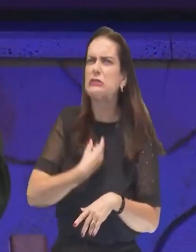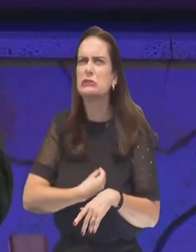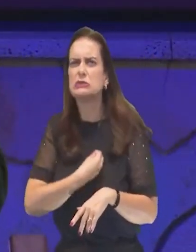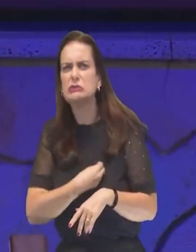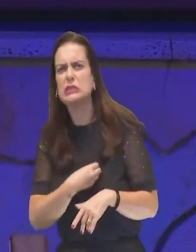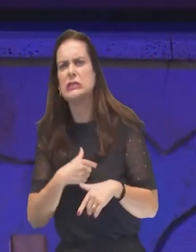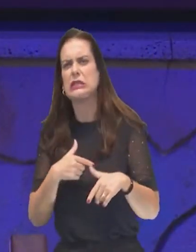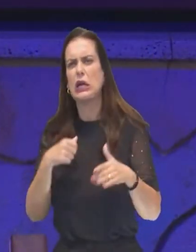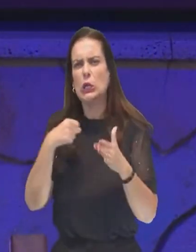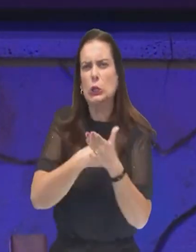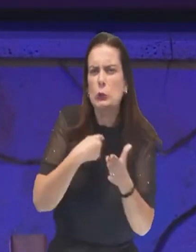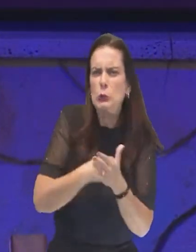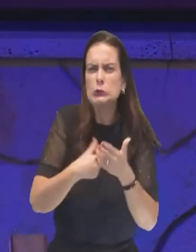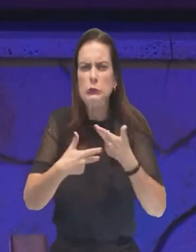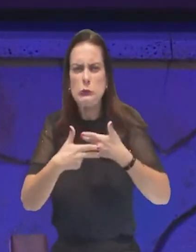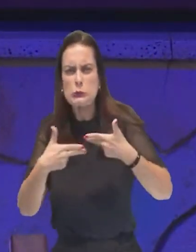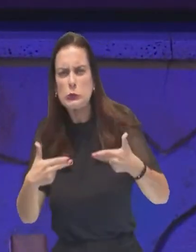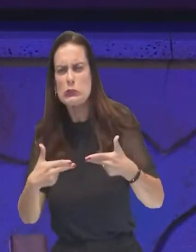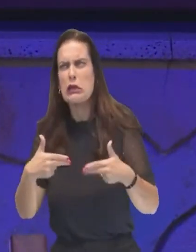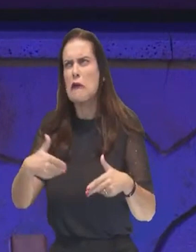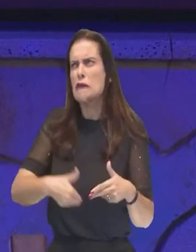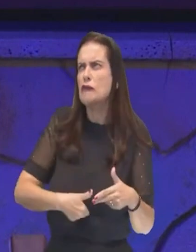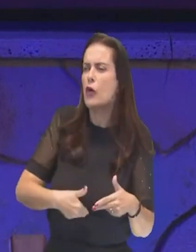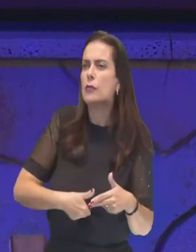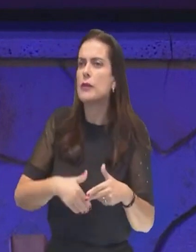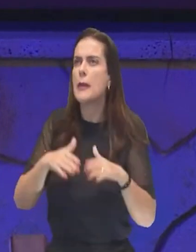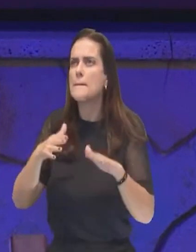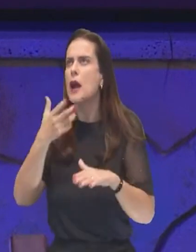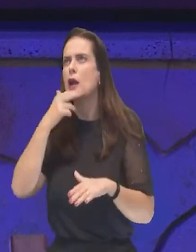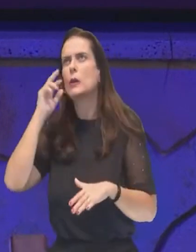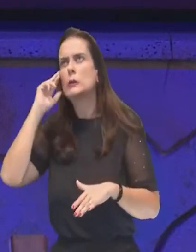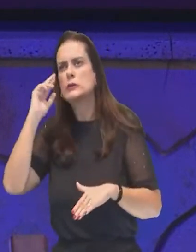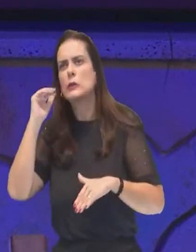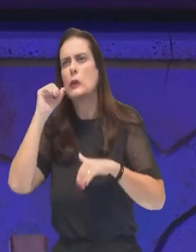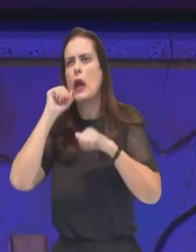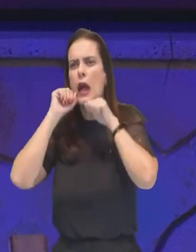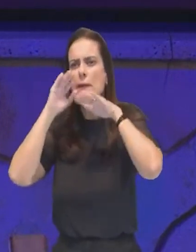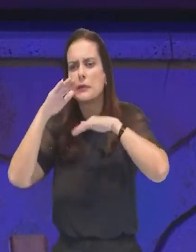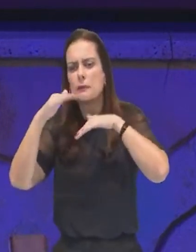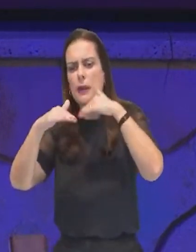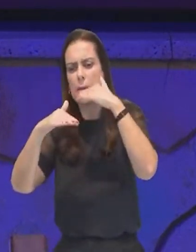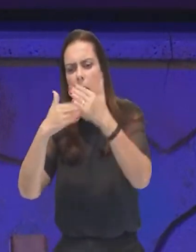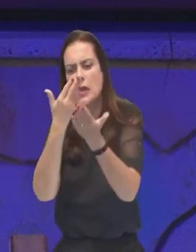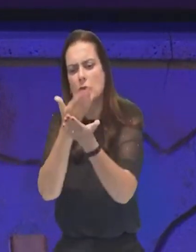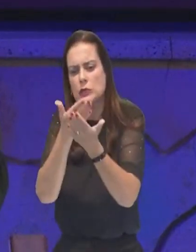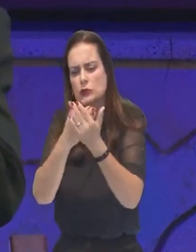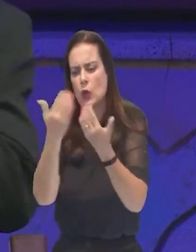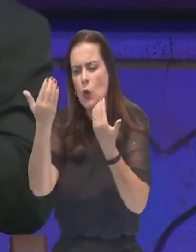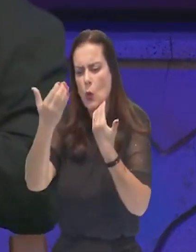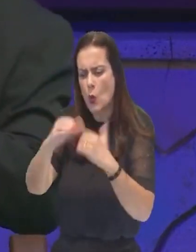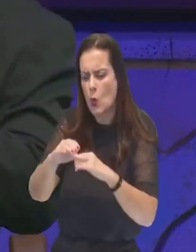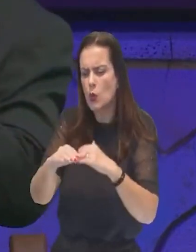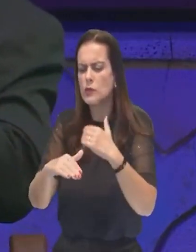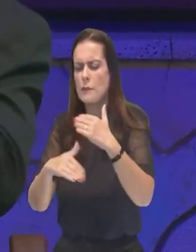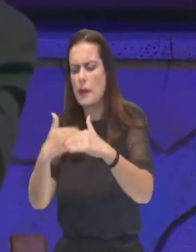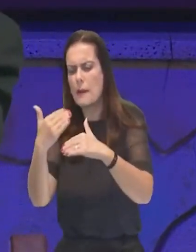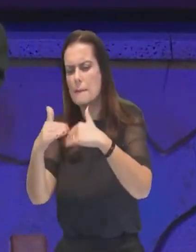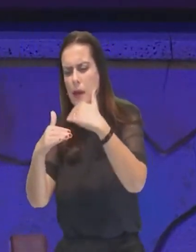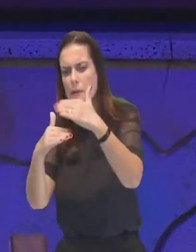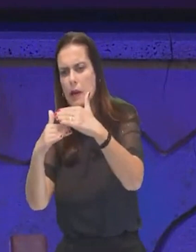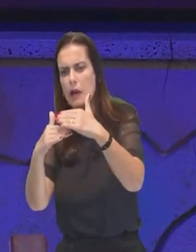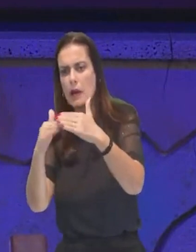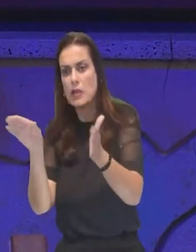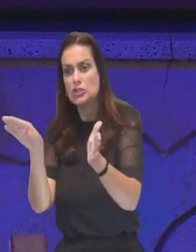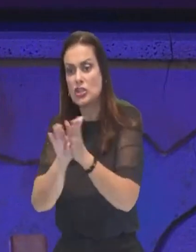tanta luta, talvez eu tenha passado fome, mas o Senhor foi me abençoando, eu fui estudando, eu fui fazendo concurso, eu fui crescendo, cheguei